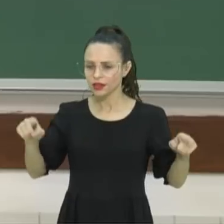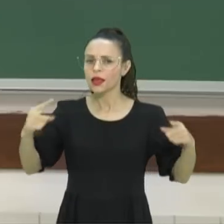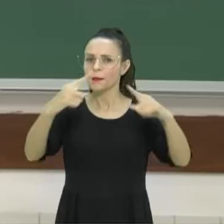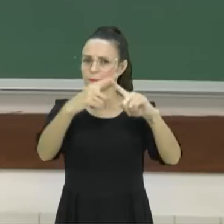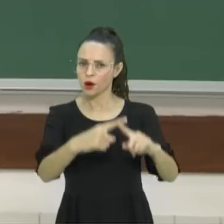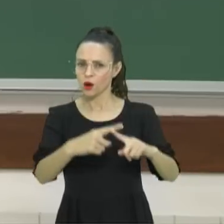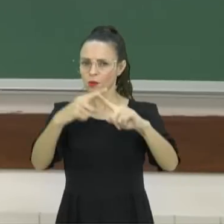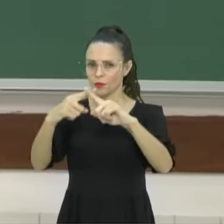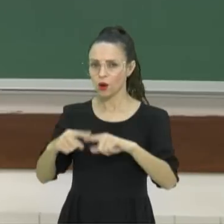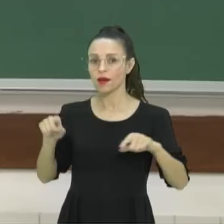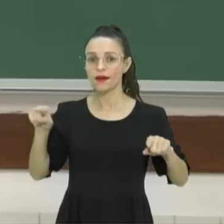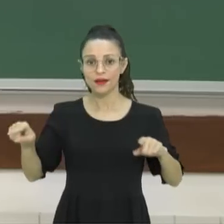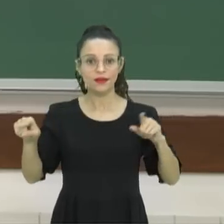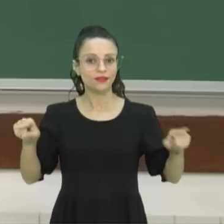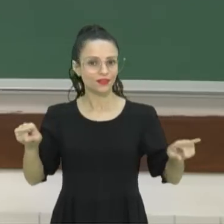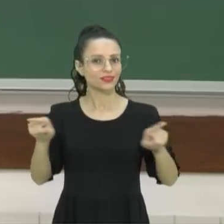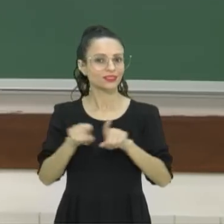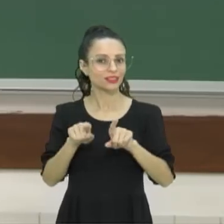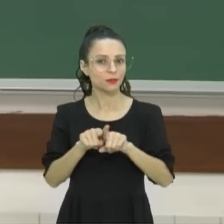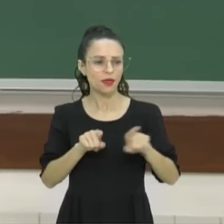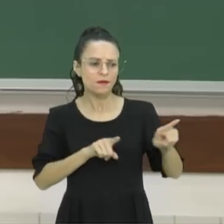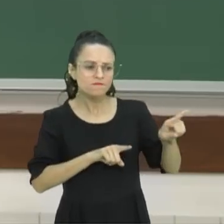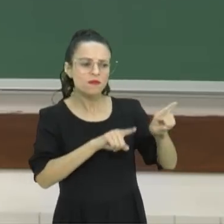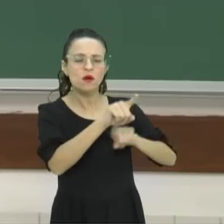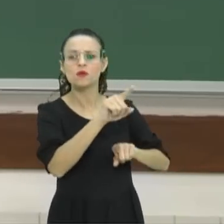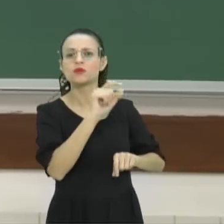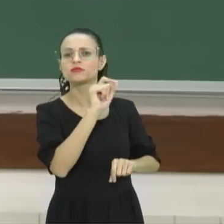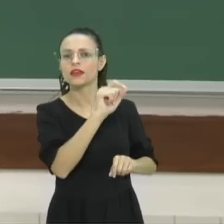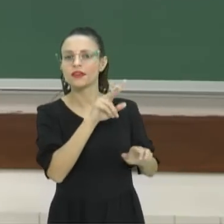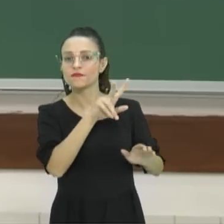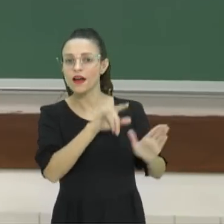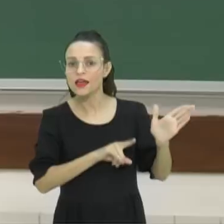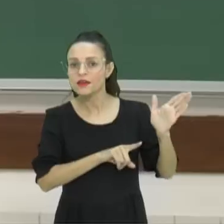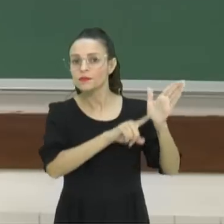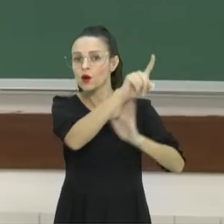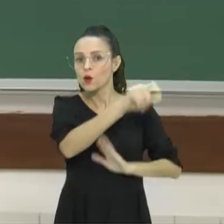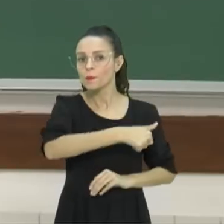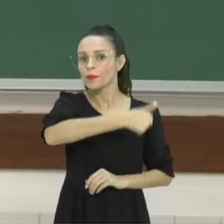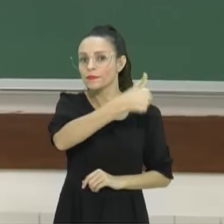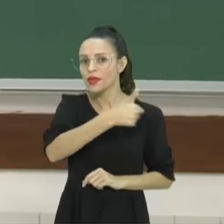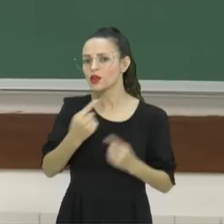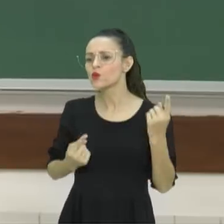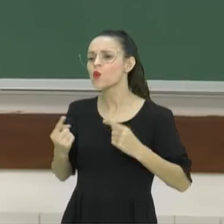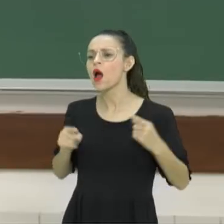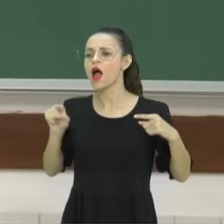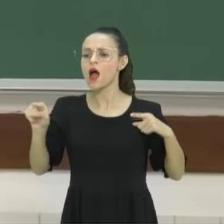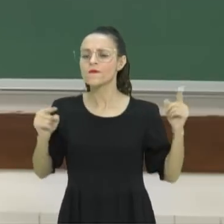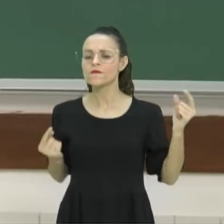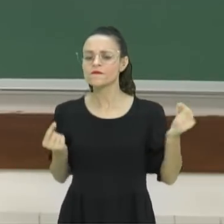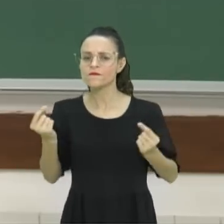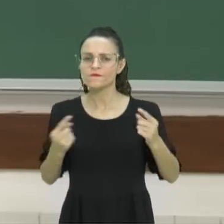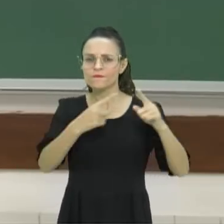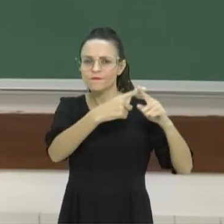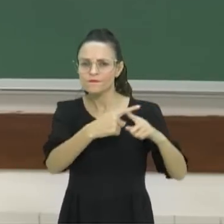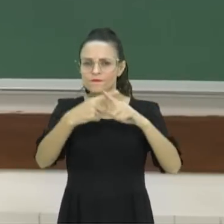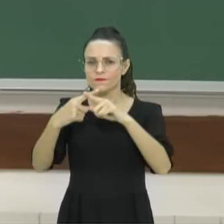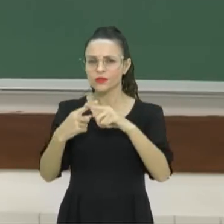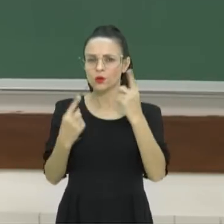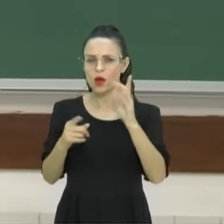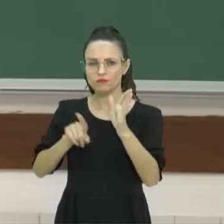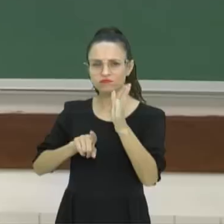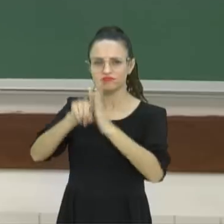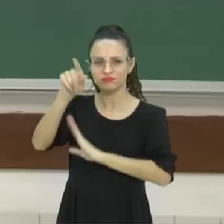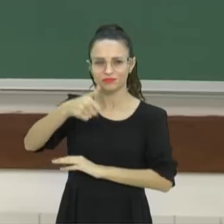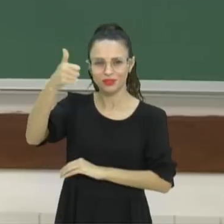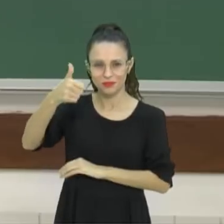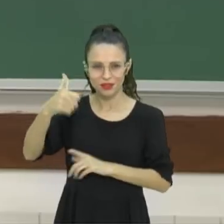também disputavam quem alcançaria o espaço, quem chegaria no espaço pela primeira vez